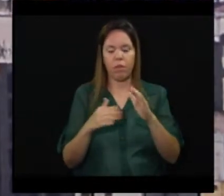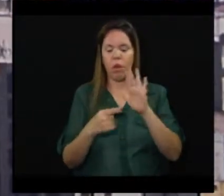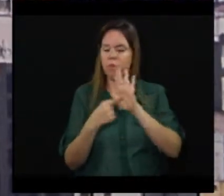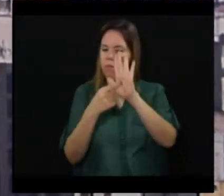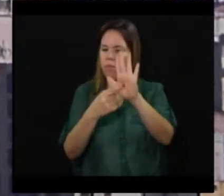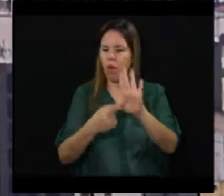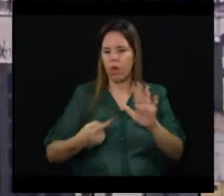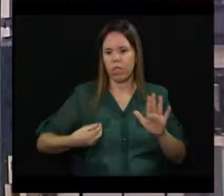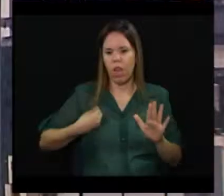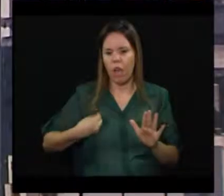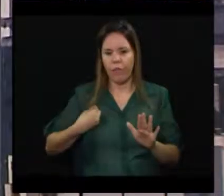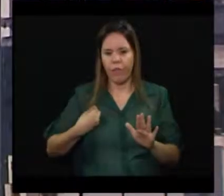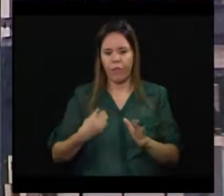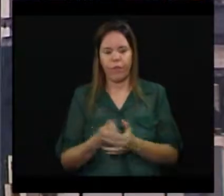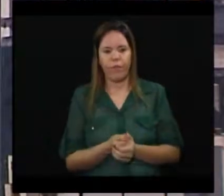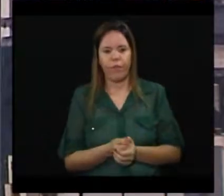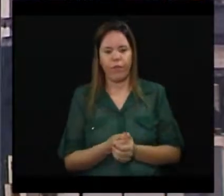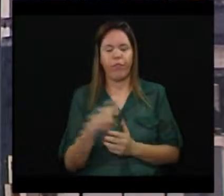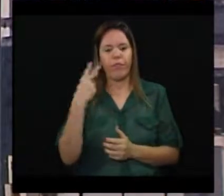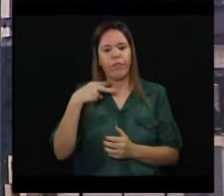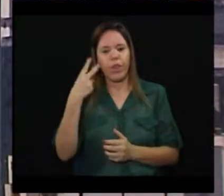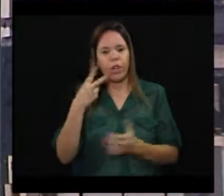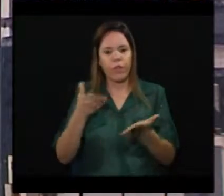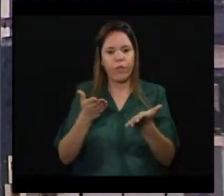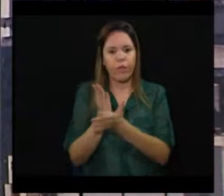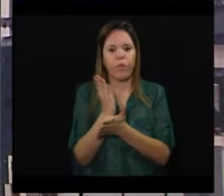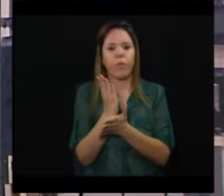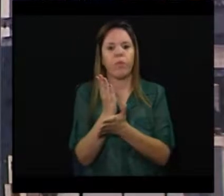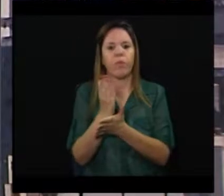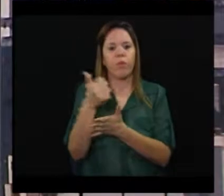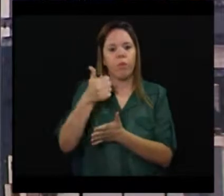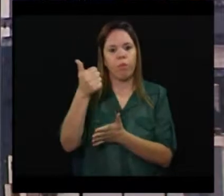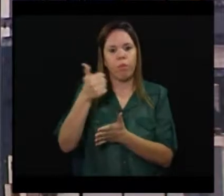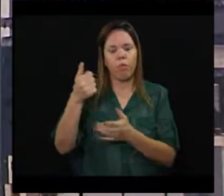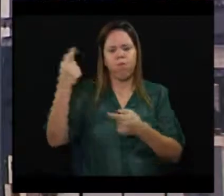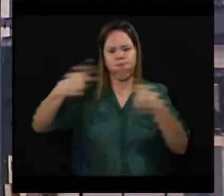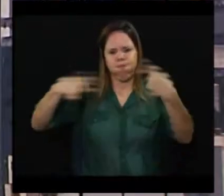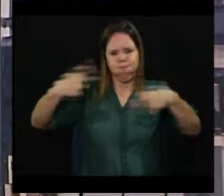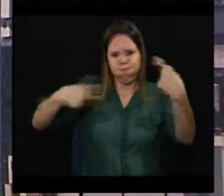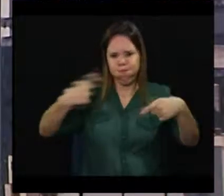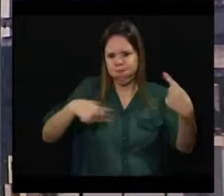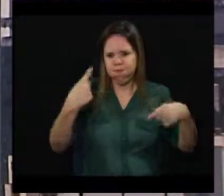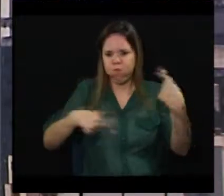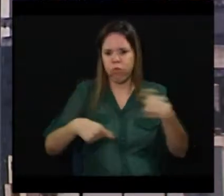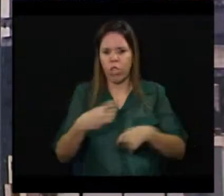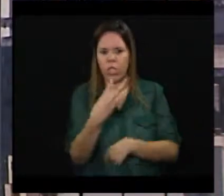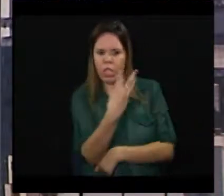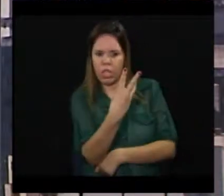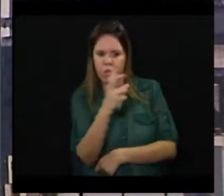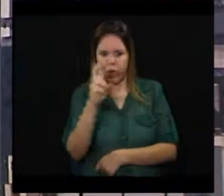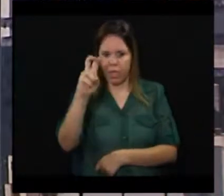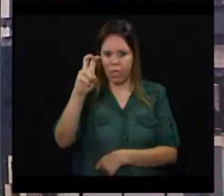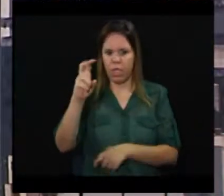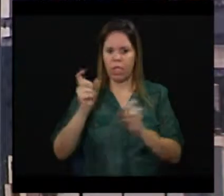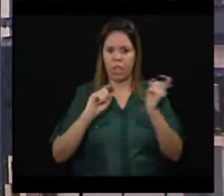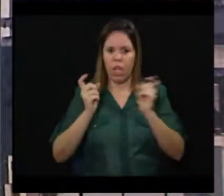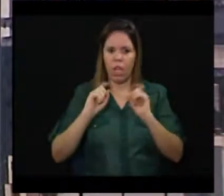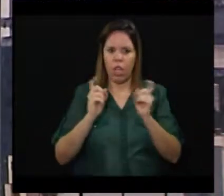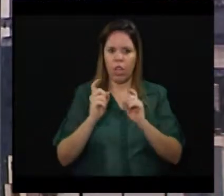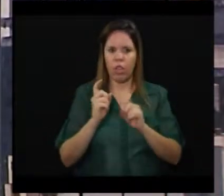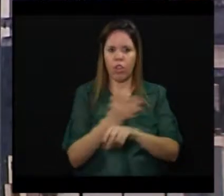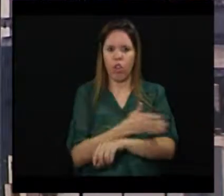vivo. Os vereadores aprovaram em primeira discussão, durante a 35ª reunião ordinária,